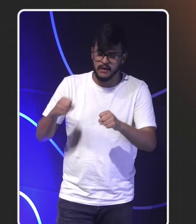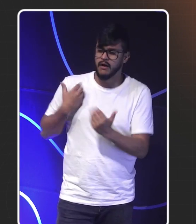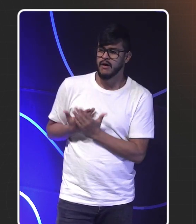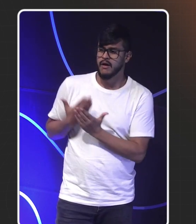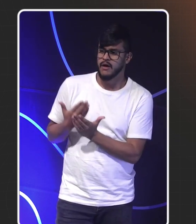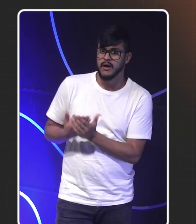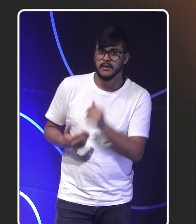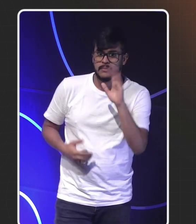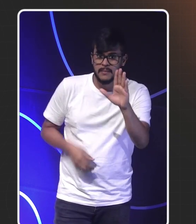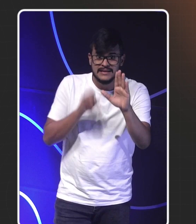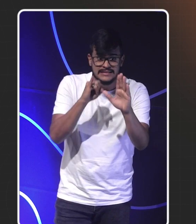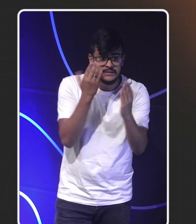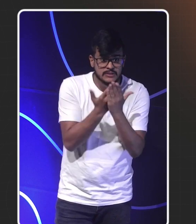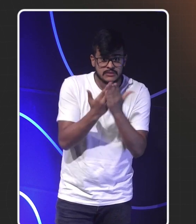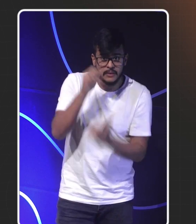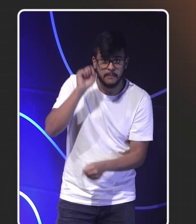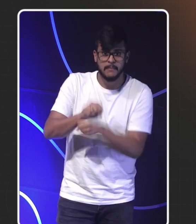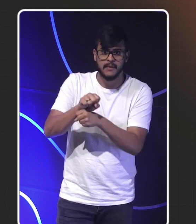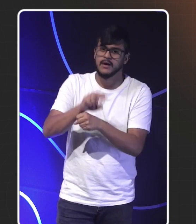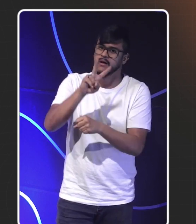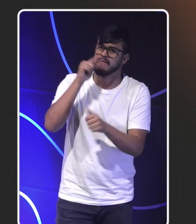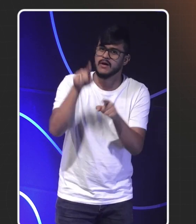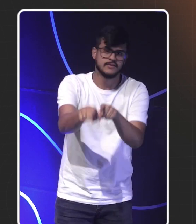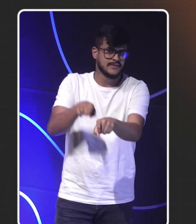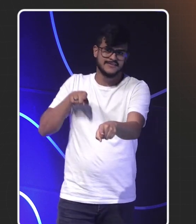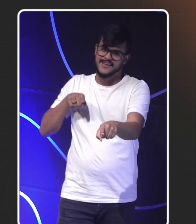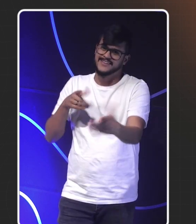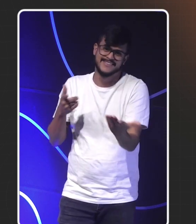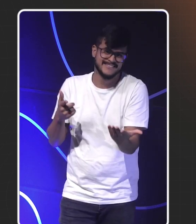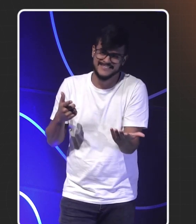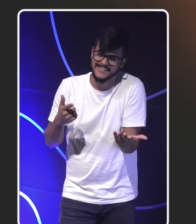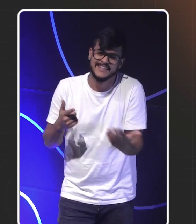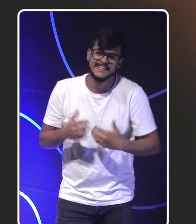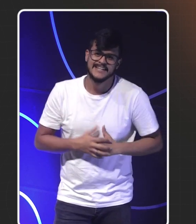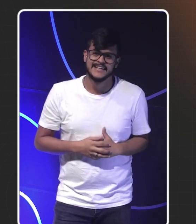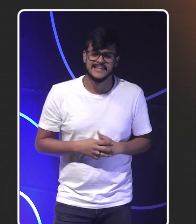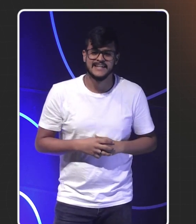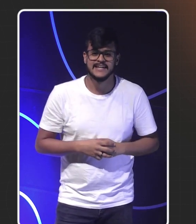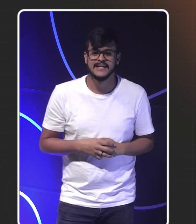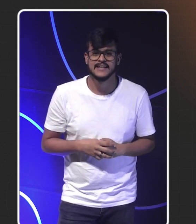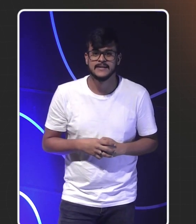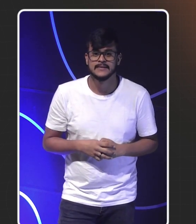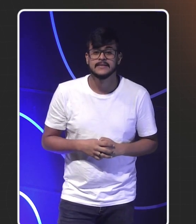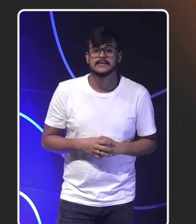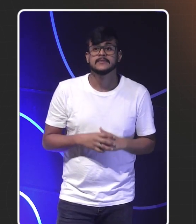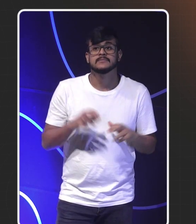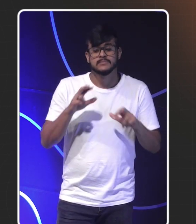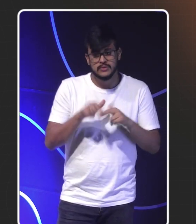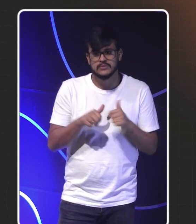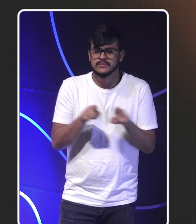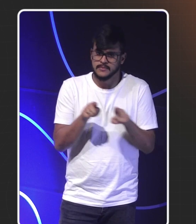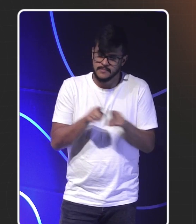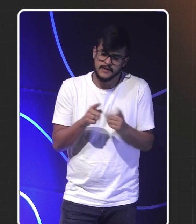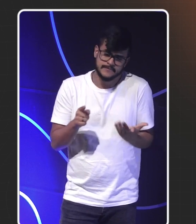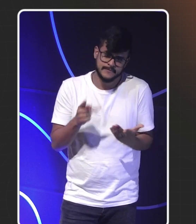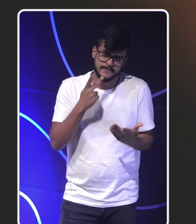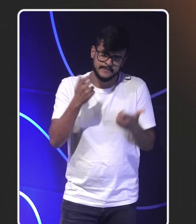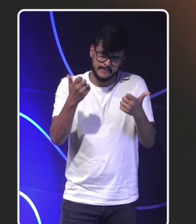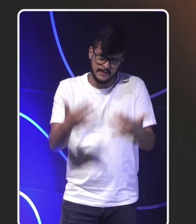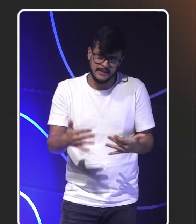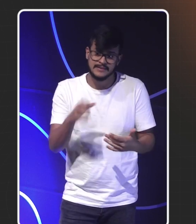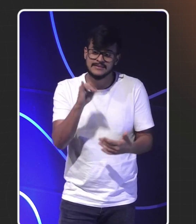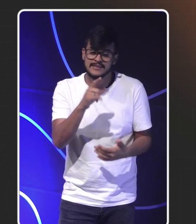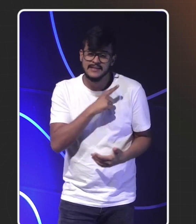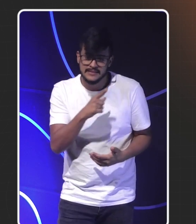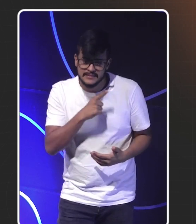estudar, você vai ser passado para trás, não adianta. E eu desisti uma vez, não vou negar aqui, eu desisti uma